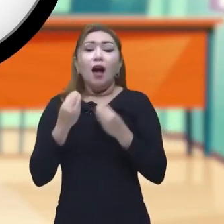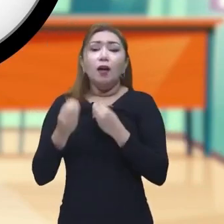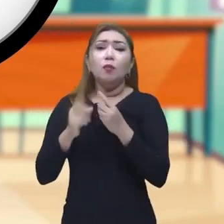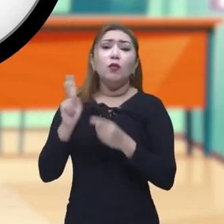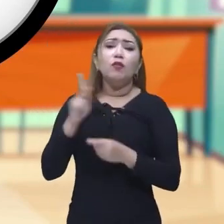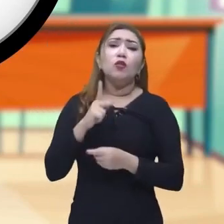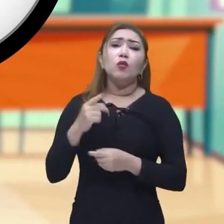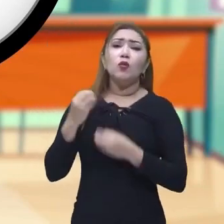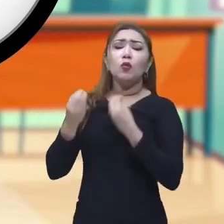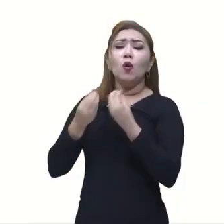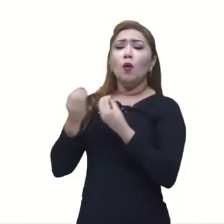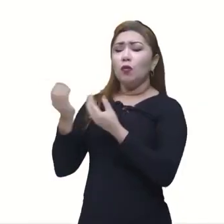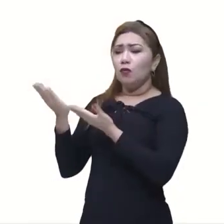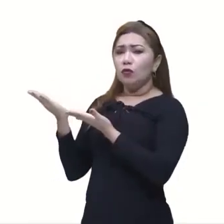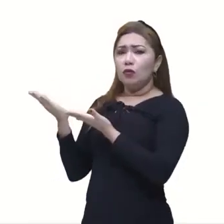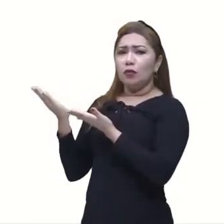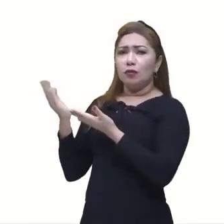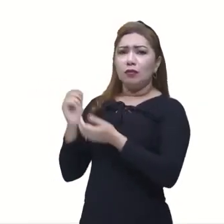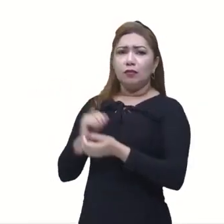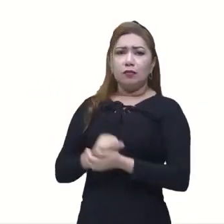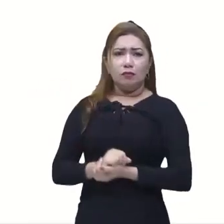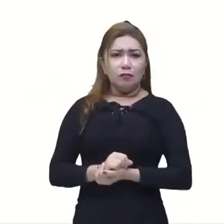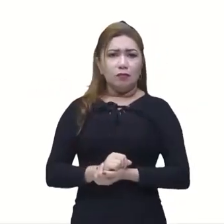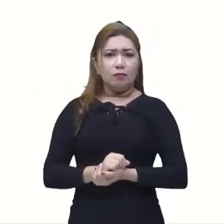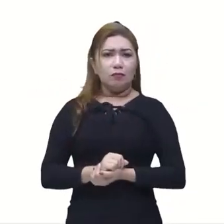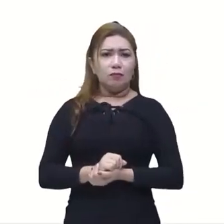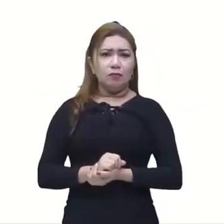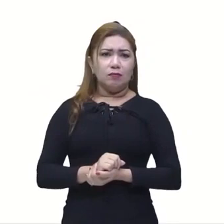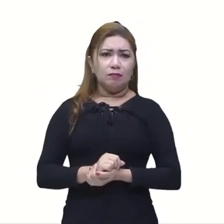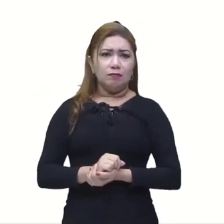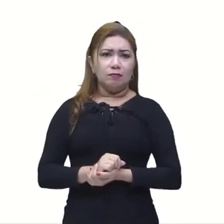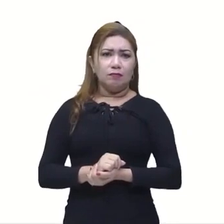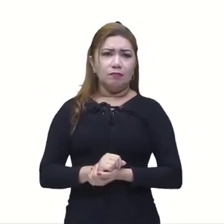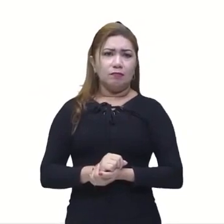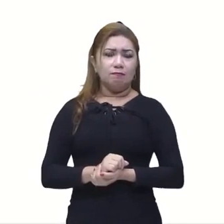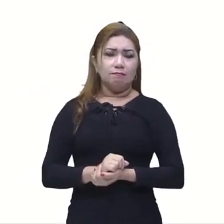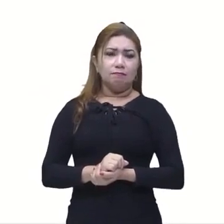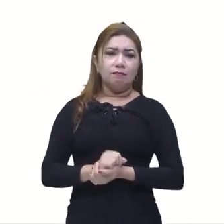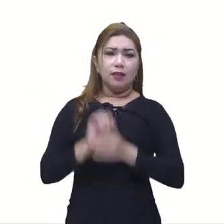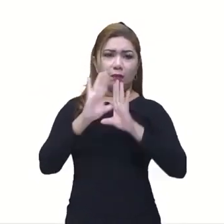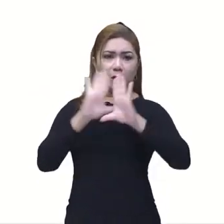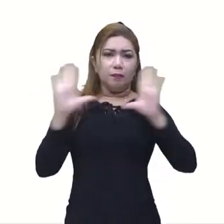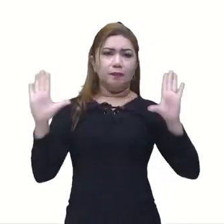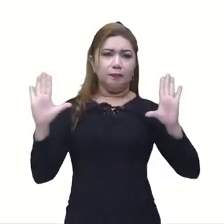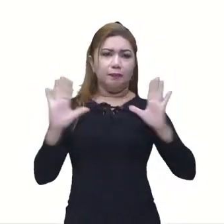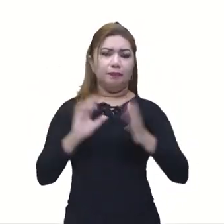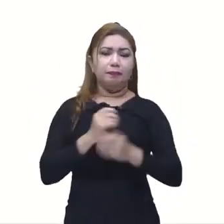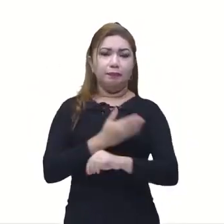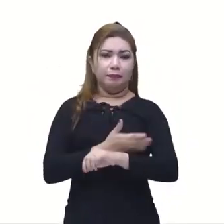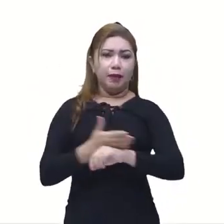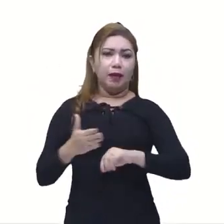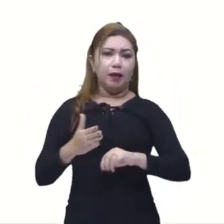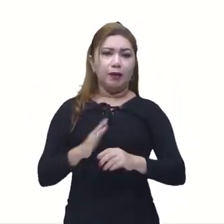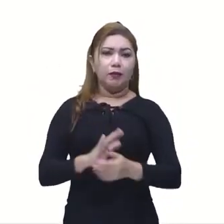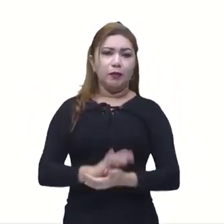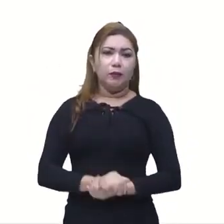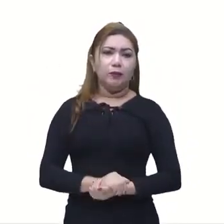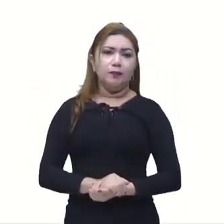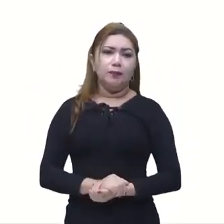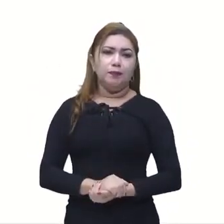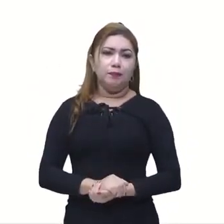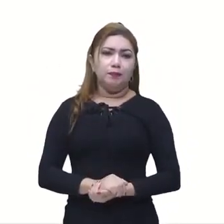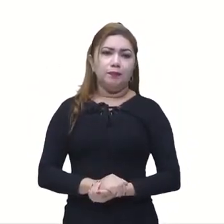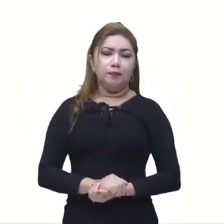relógio analógico, tá certo? Vem comigo. Bom, vamos pegar uma tela em branco, ok? Então, vamos fazer